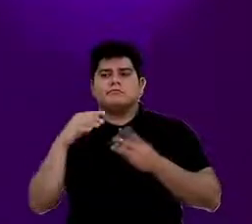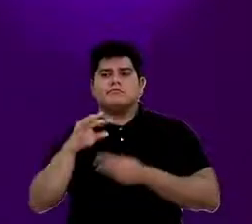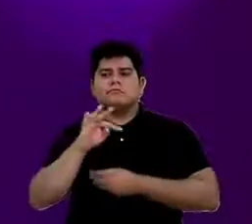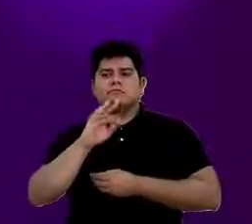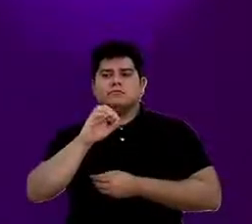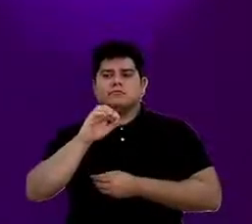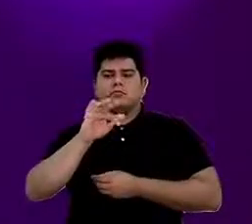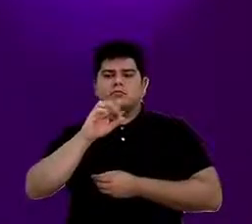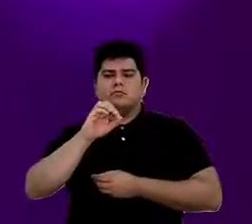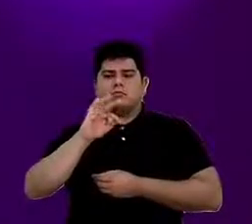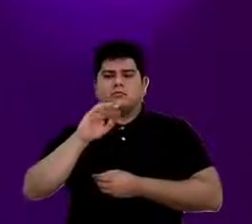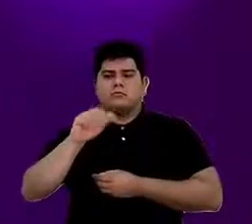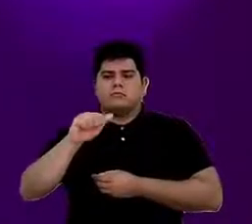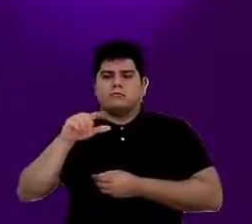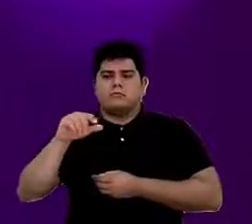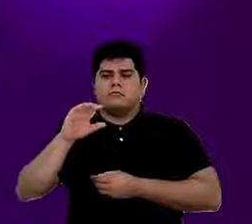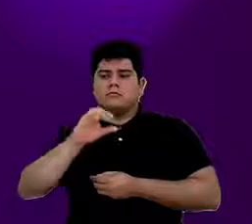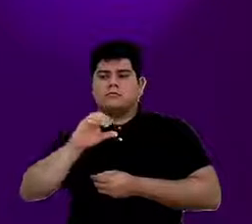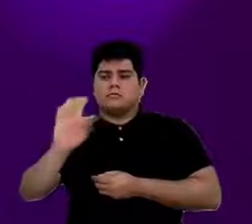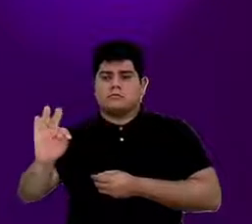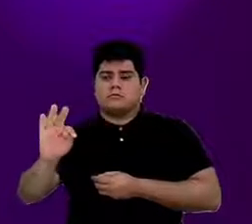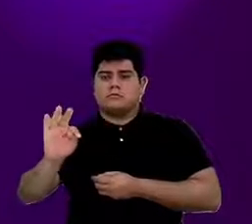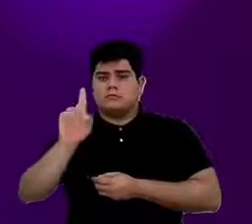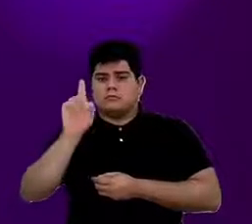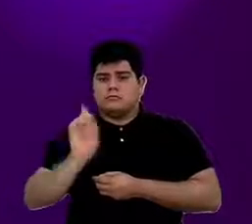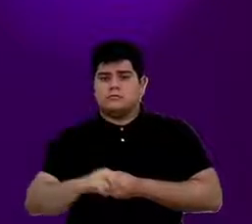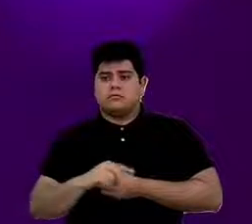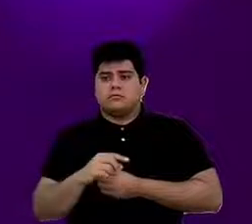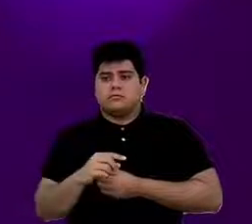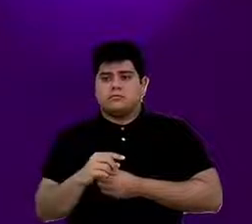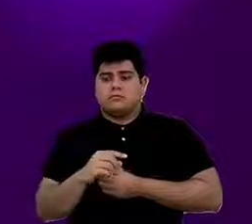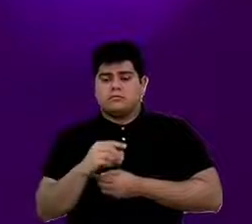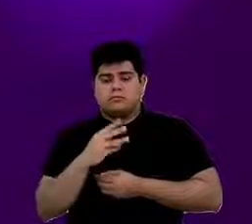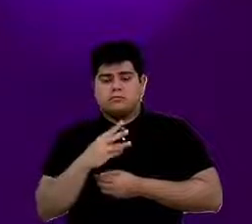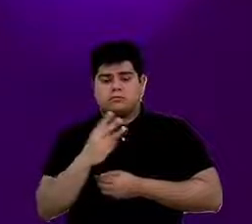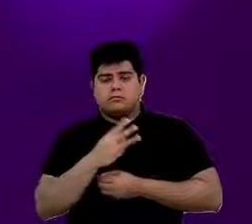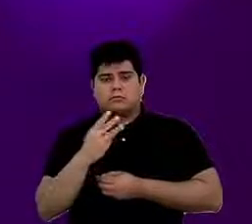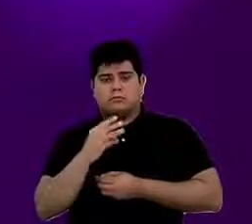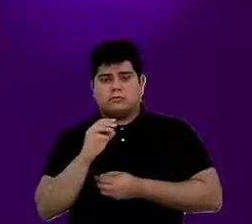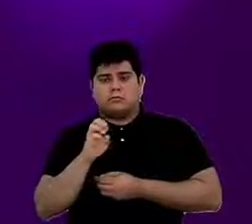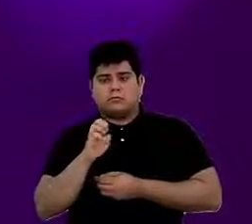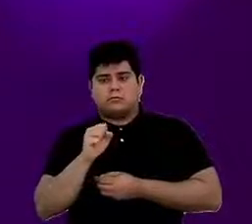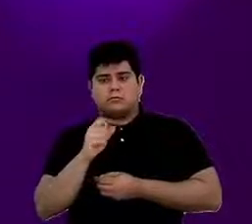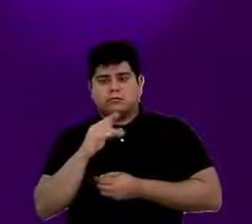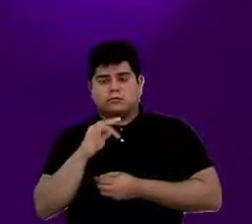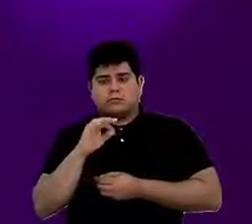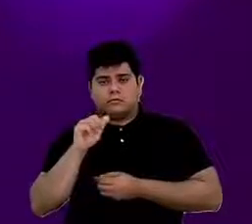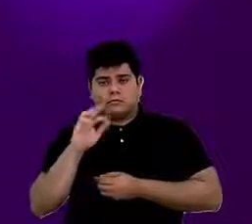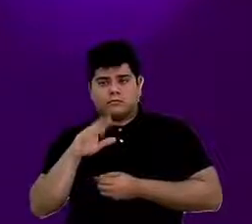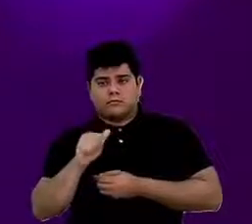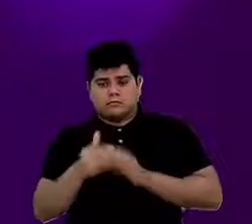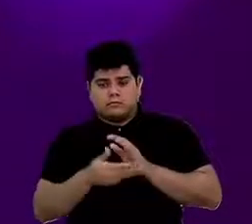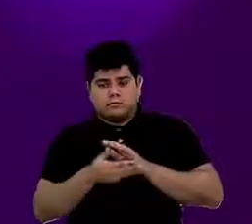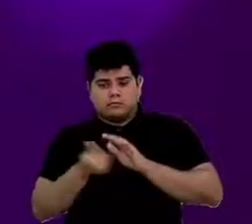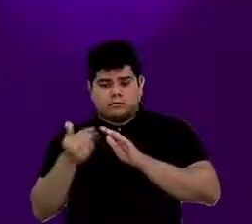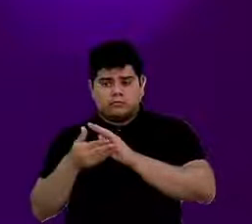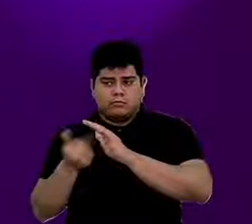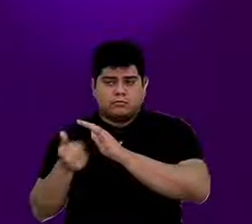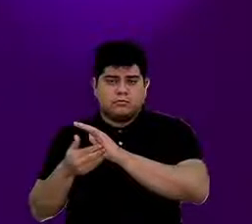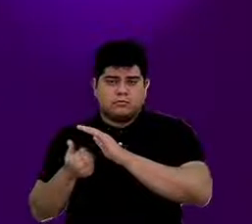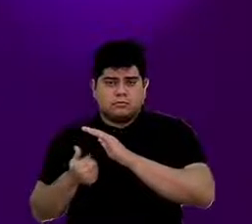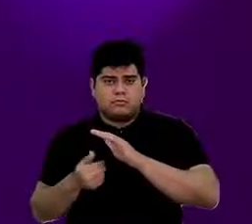photocount CT, que nada mais é que uma TC espectral que promete retirar, subtrair